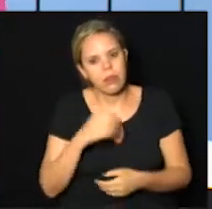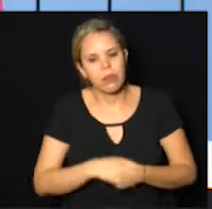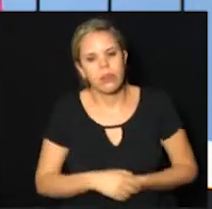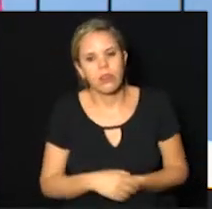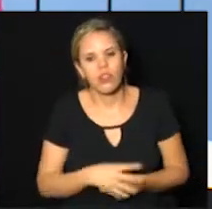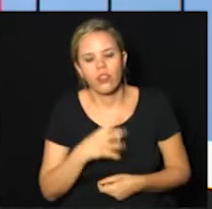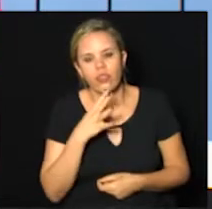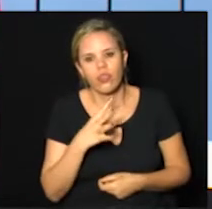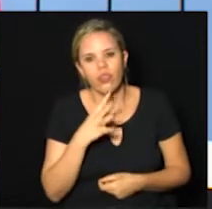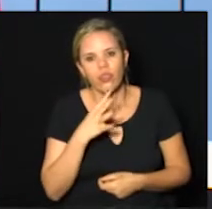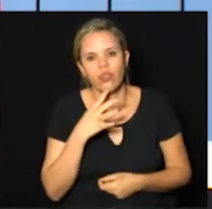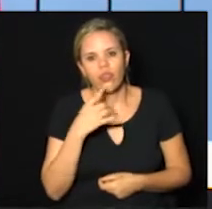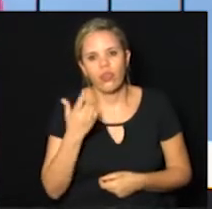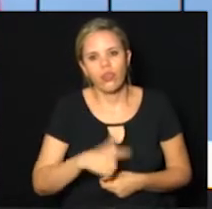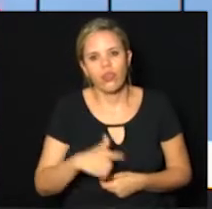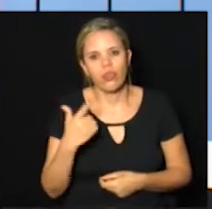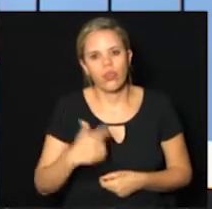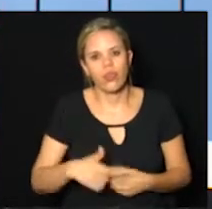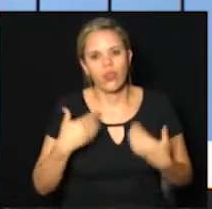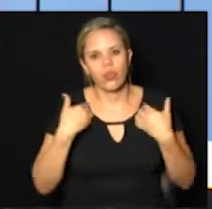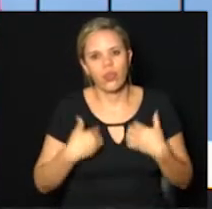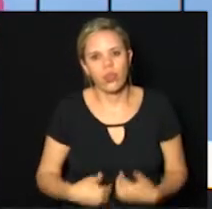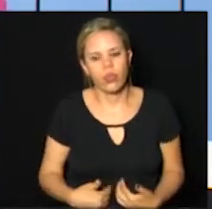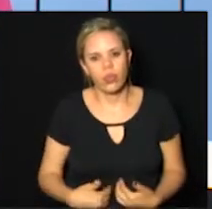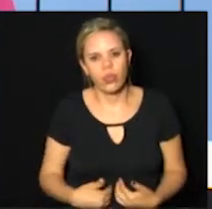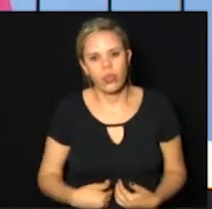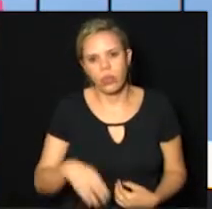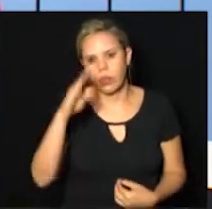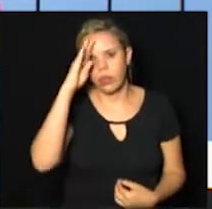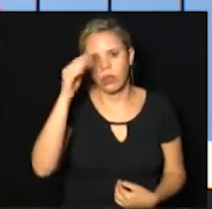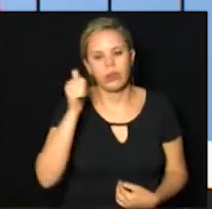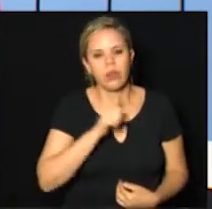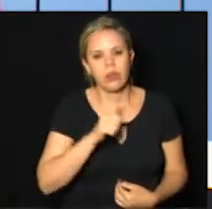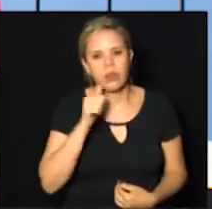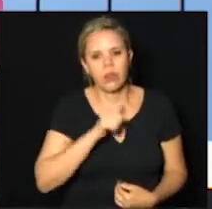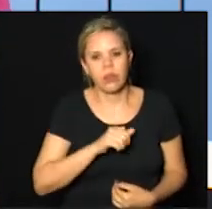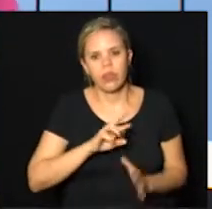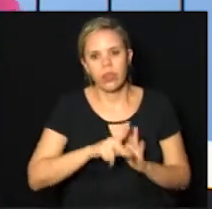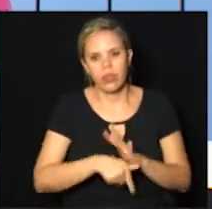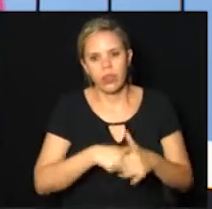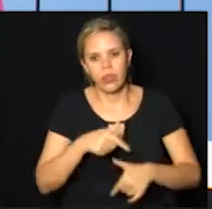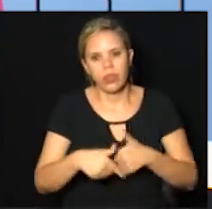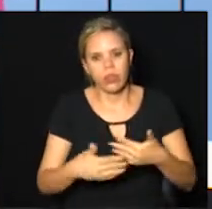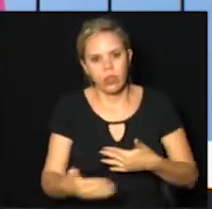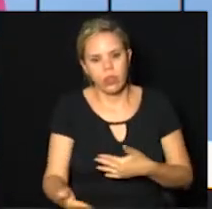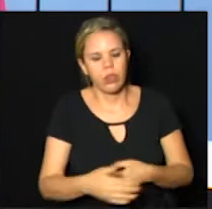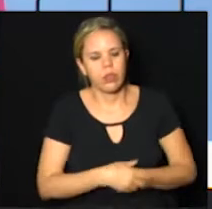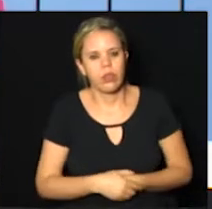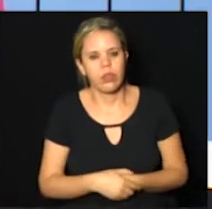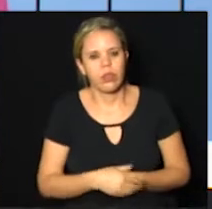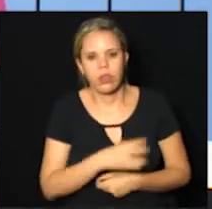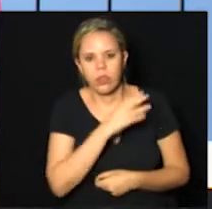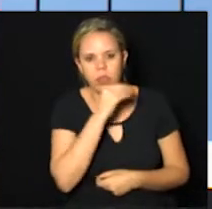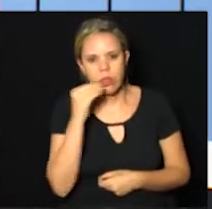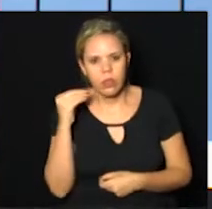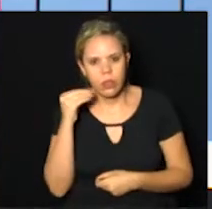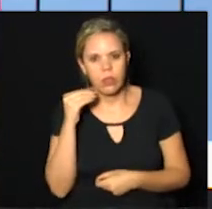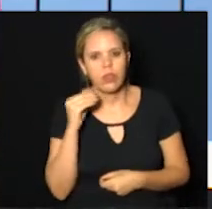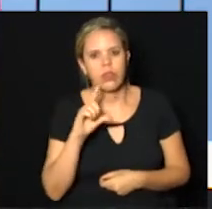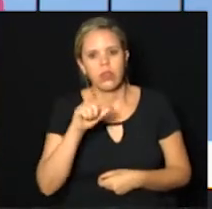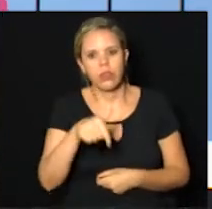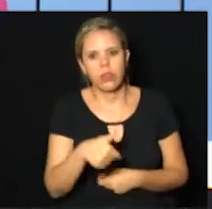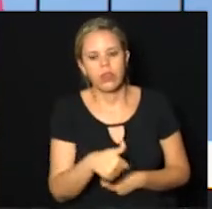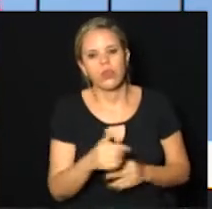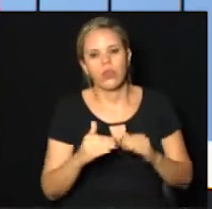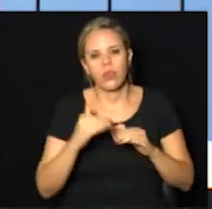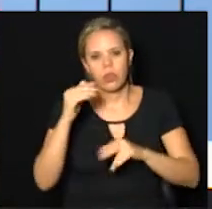conhecendo de novo o nosso corpo, né? Porque principalmente a mulher passa por vários processos, né? Adolescência, né? Depois a fase